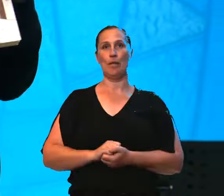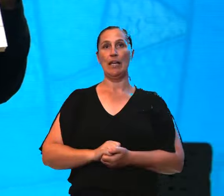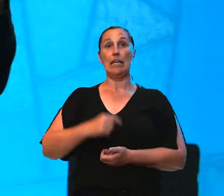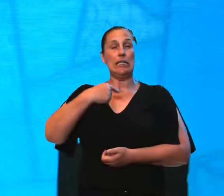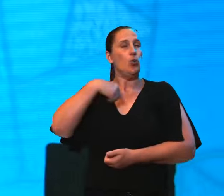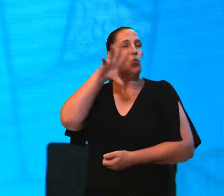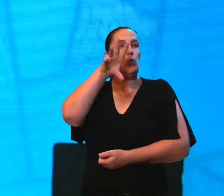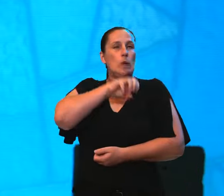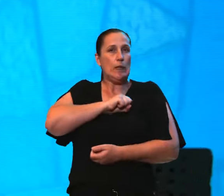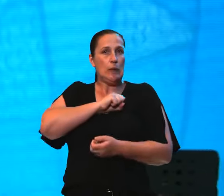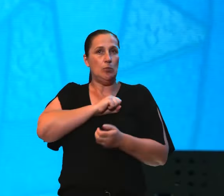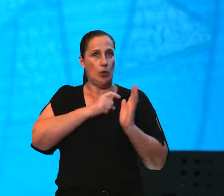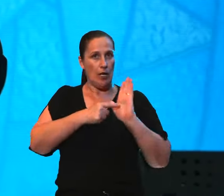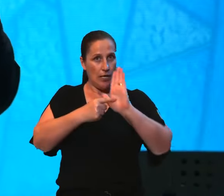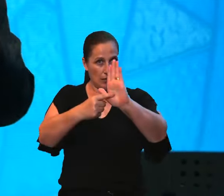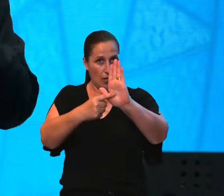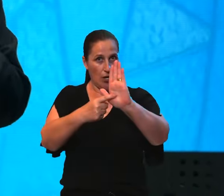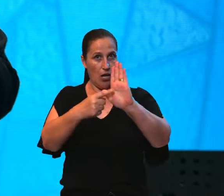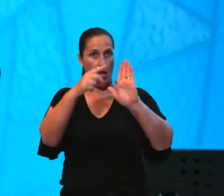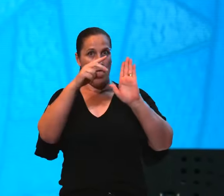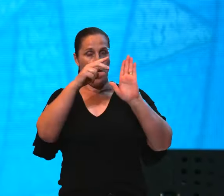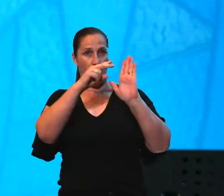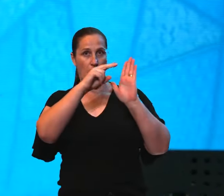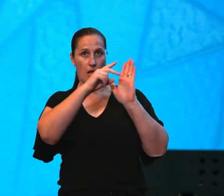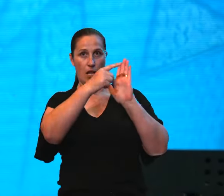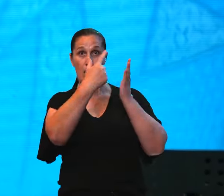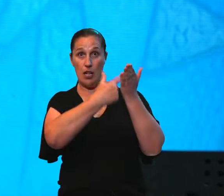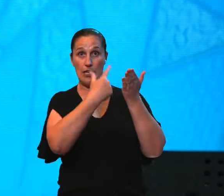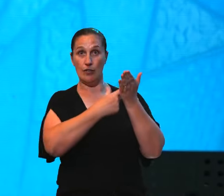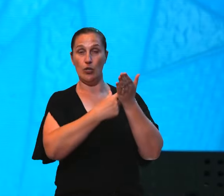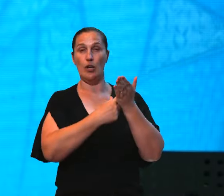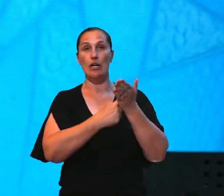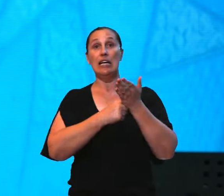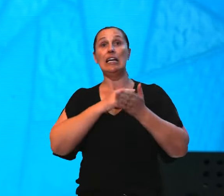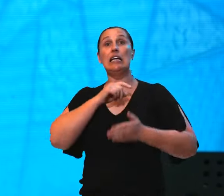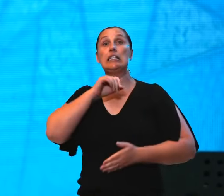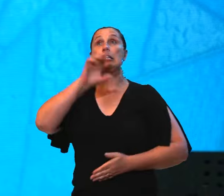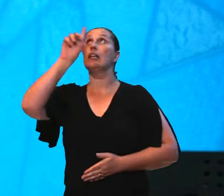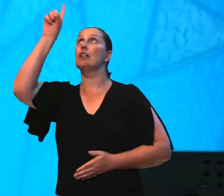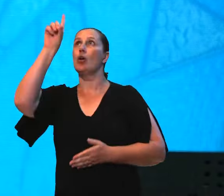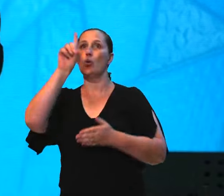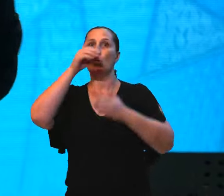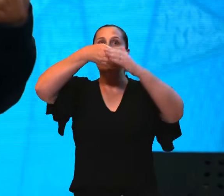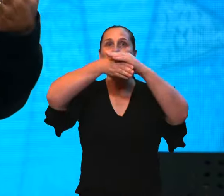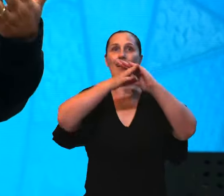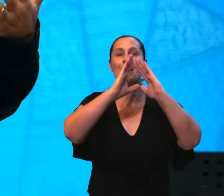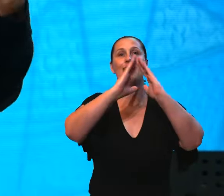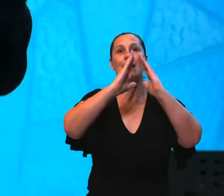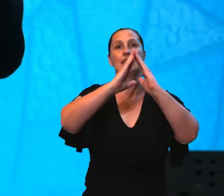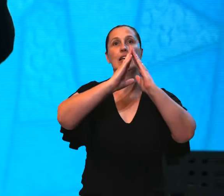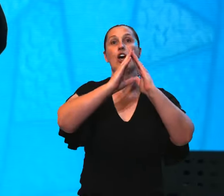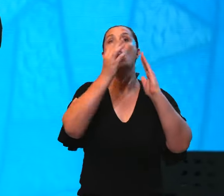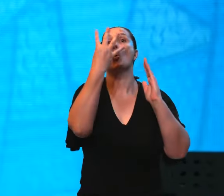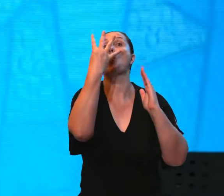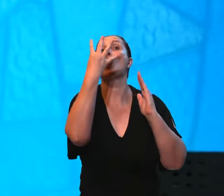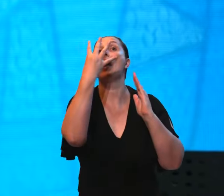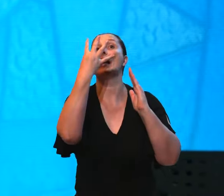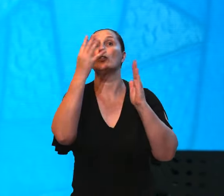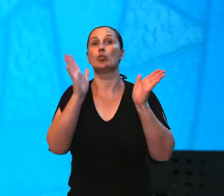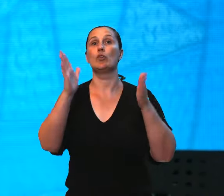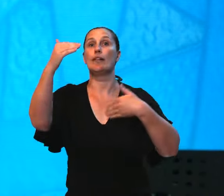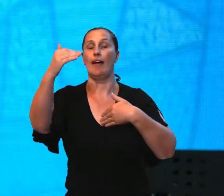meu eu gosto muito desse livro chama se ele entrar lá em casa me falaram eu trouxe quatro caixas desse livro me falaram que tem